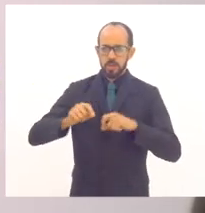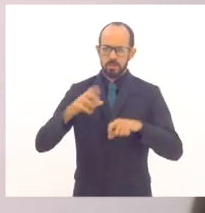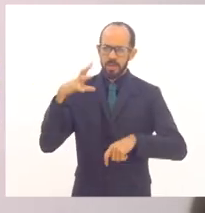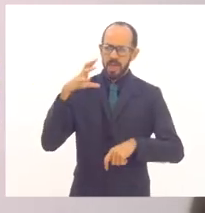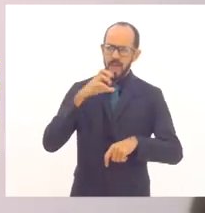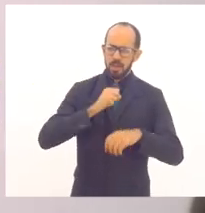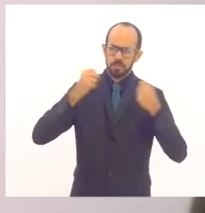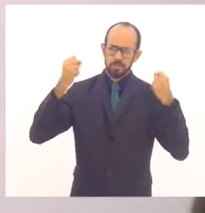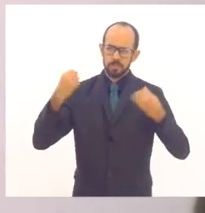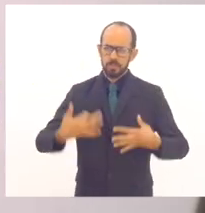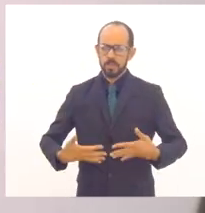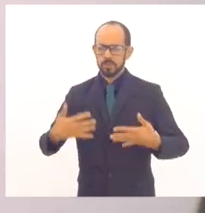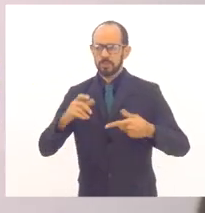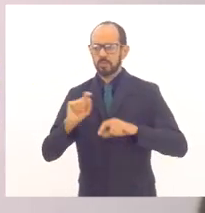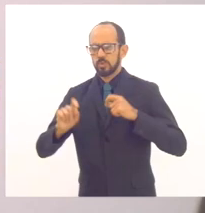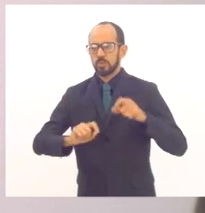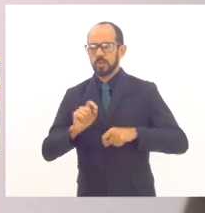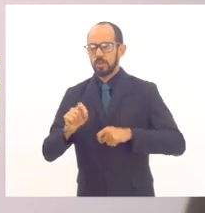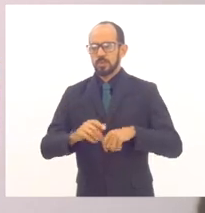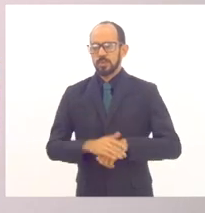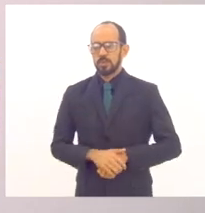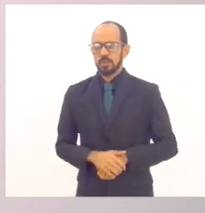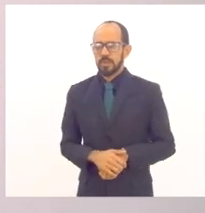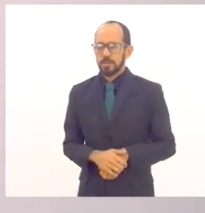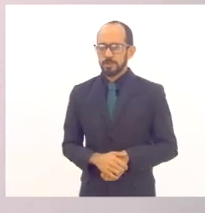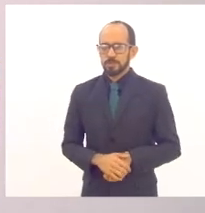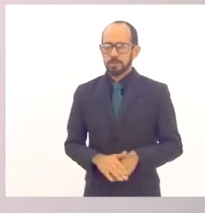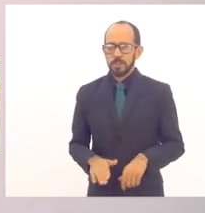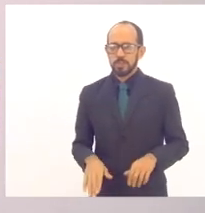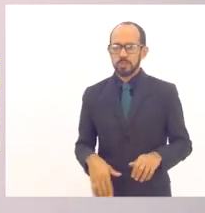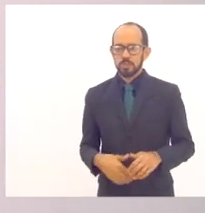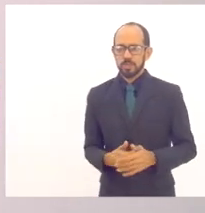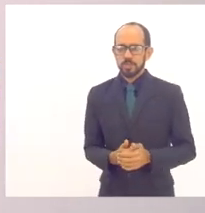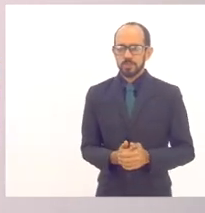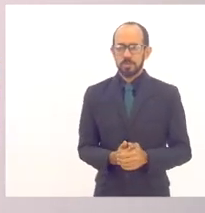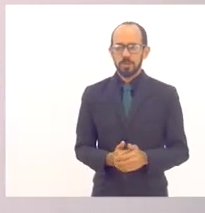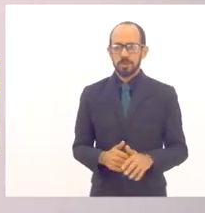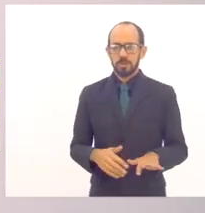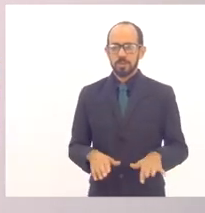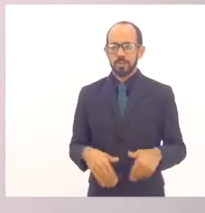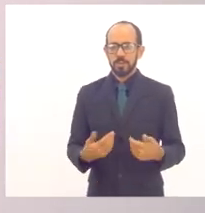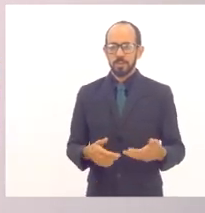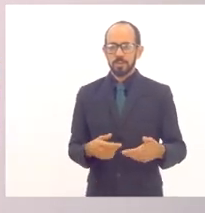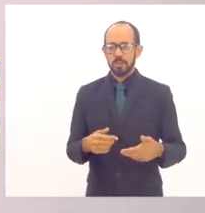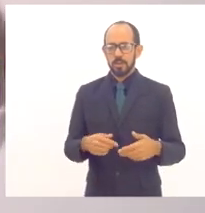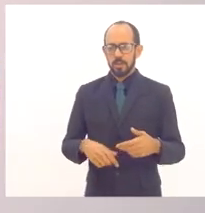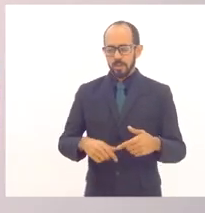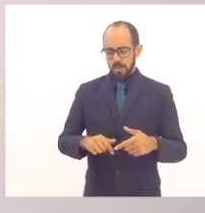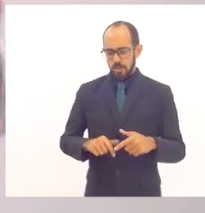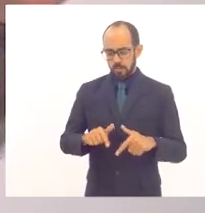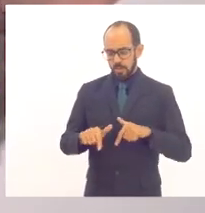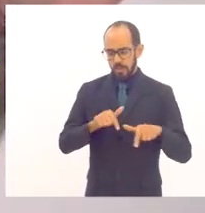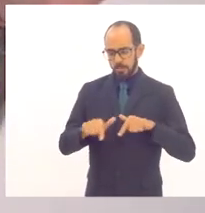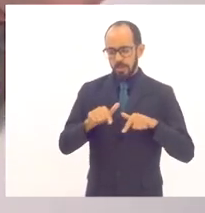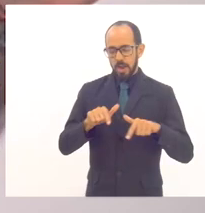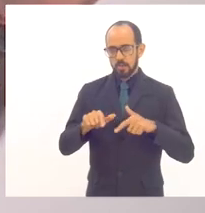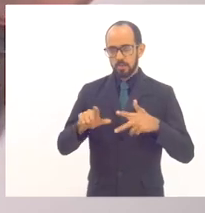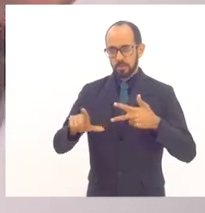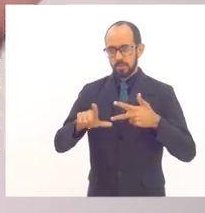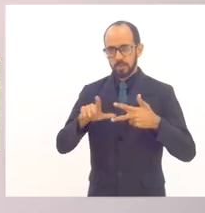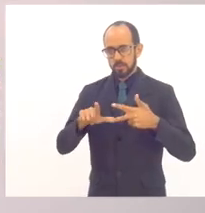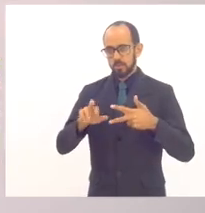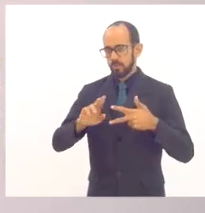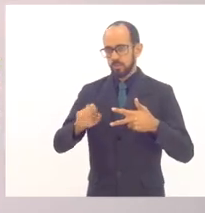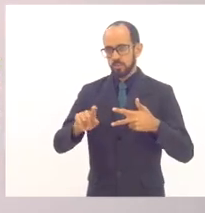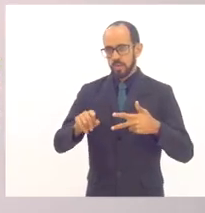rápida explicação. O processo legislativo, você não aprova ou desaprova tudo do jeito que